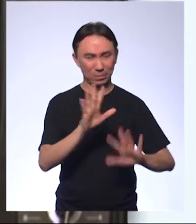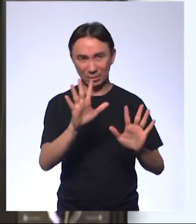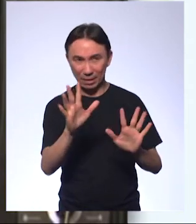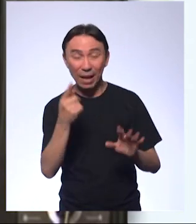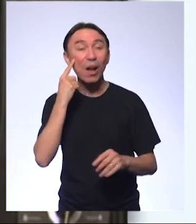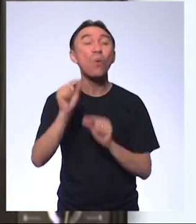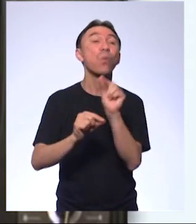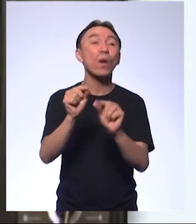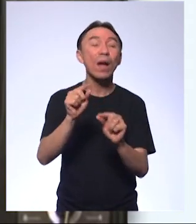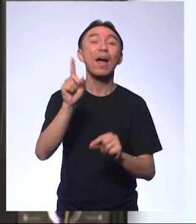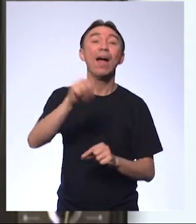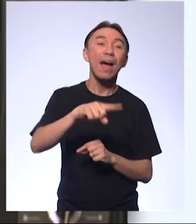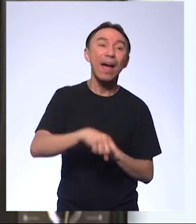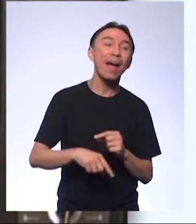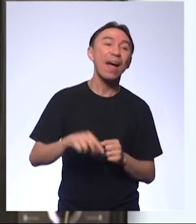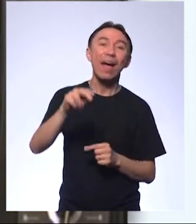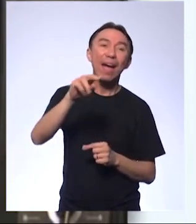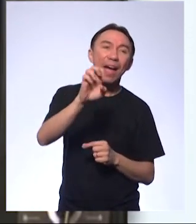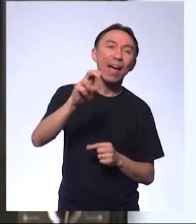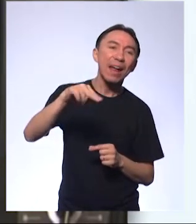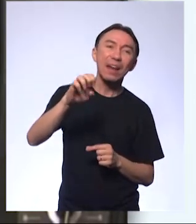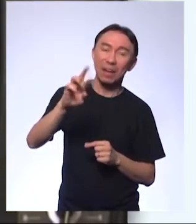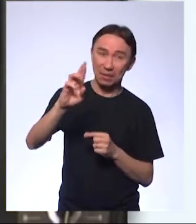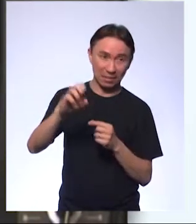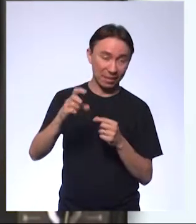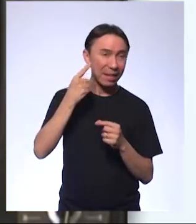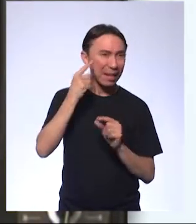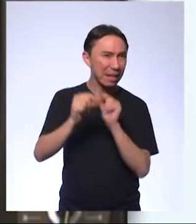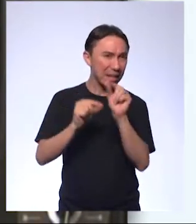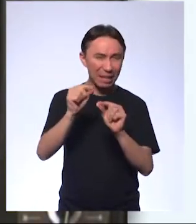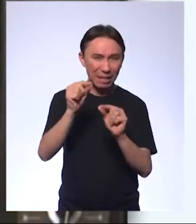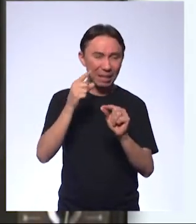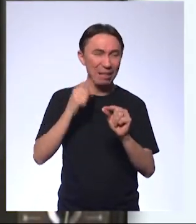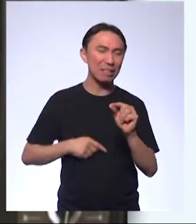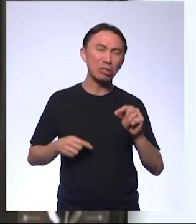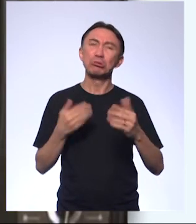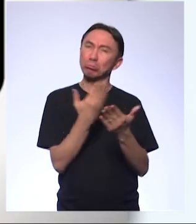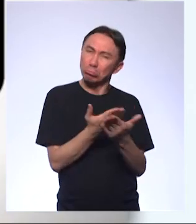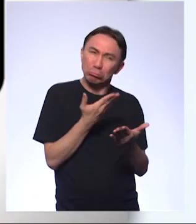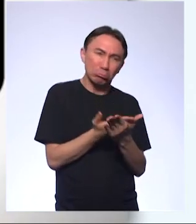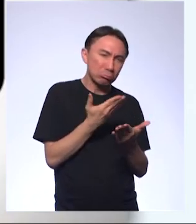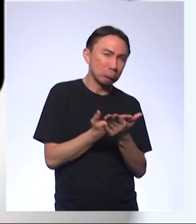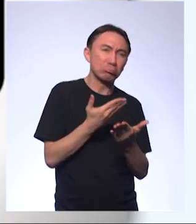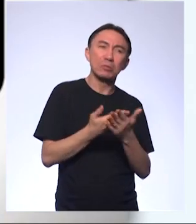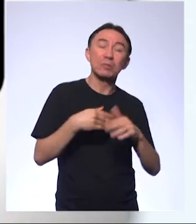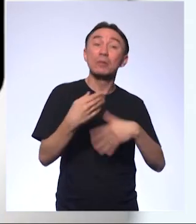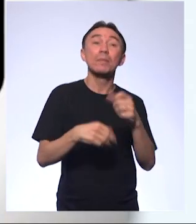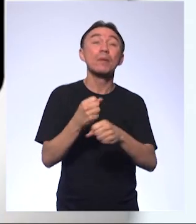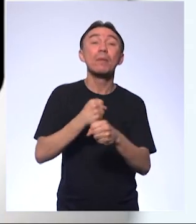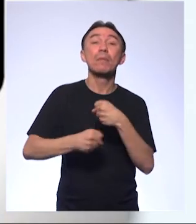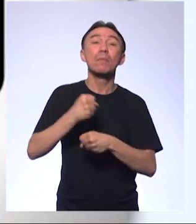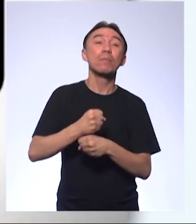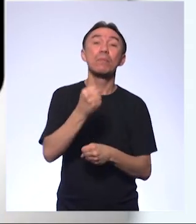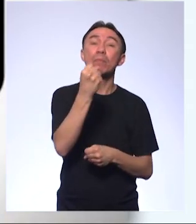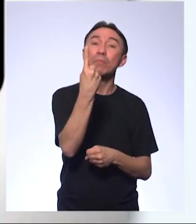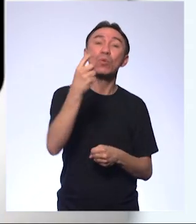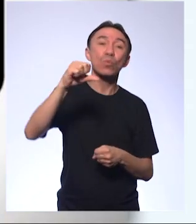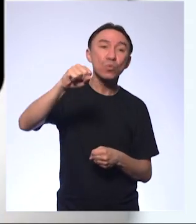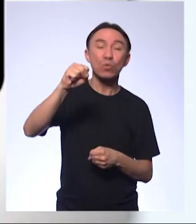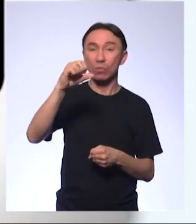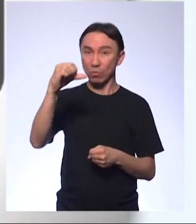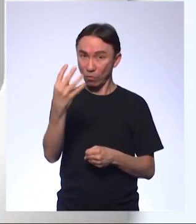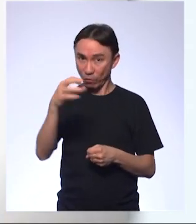Já é a segunda parte do vídeo? Sim. Então, pode passar. Vamos voltar 10 anos no tempo para falar de um físico